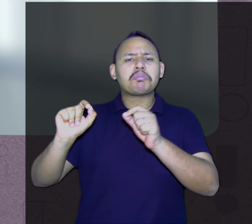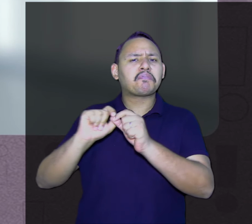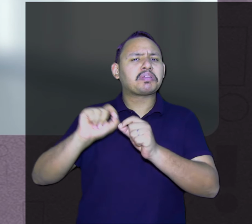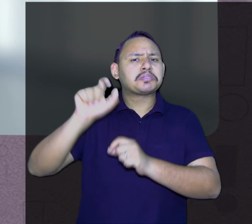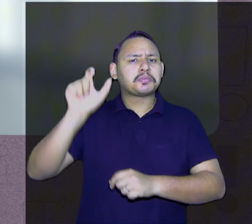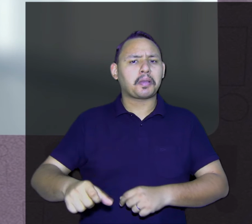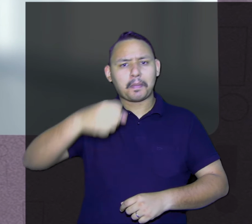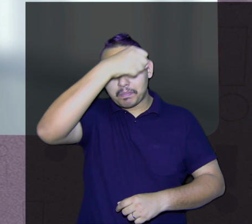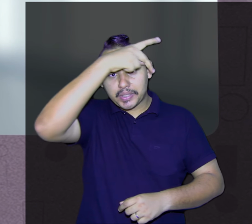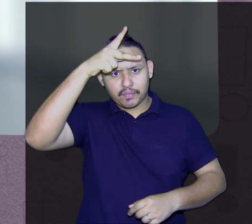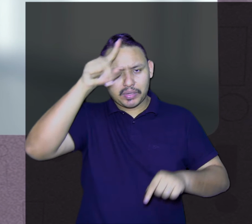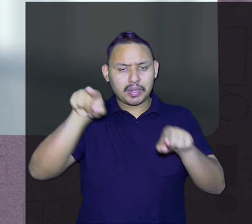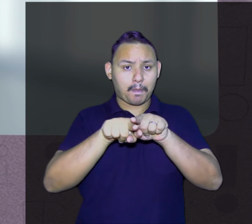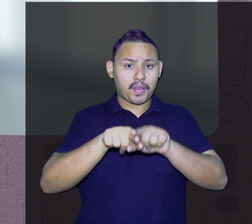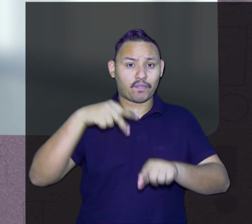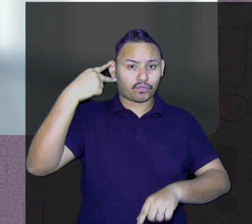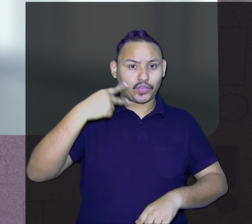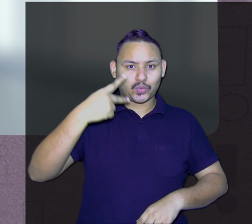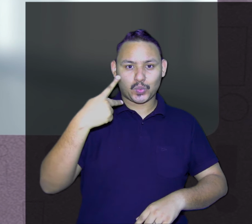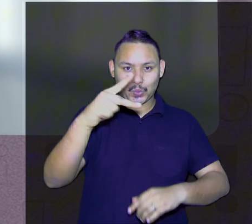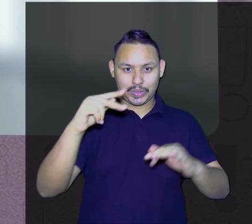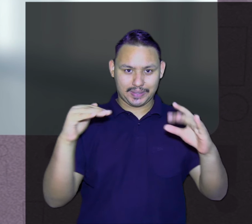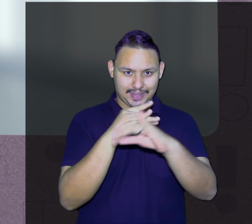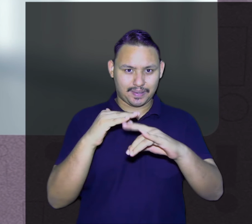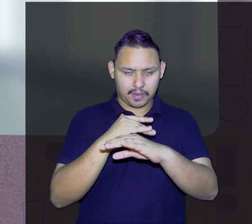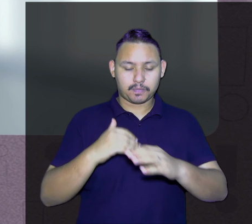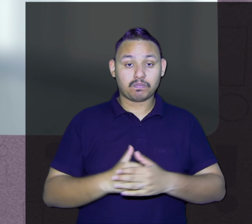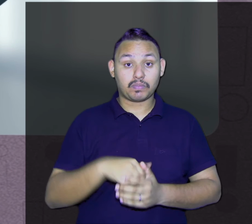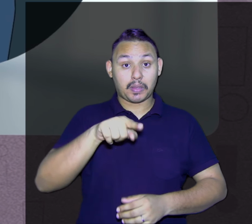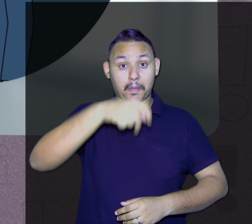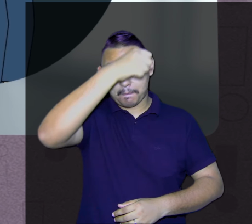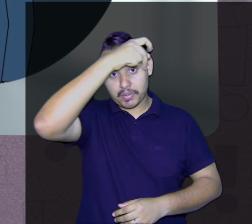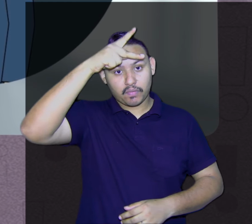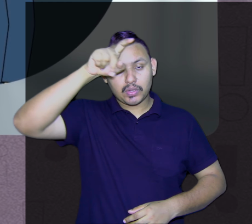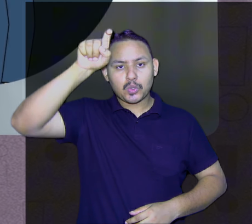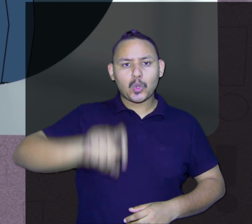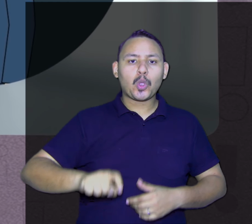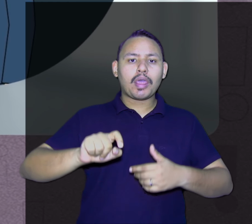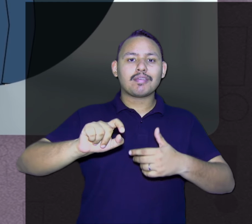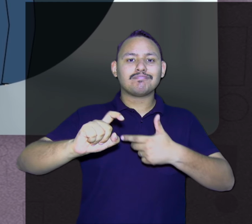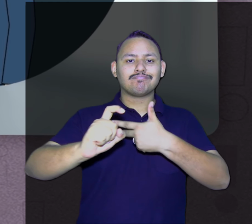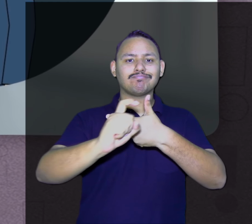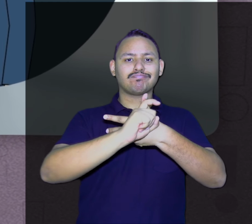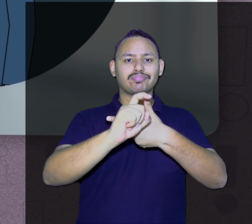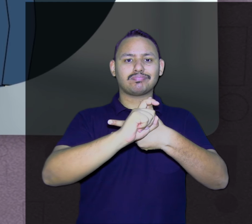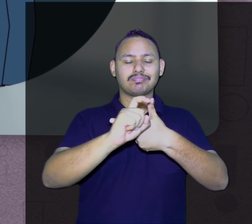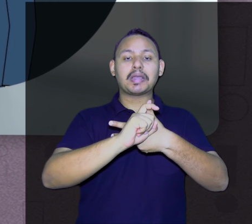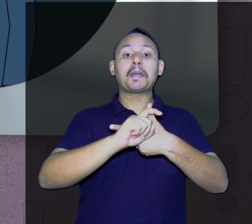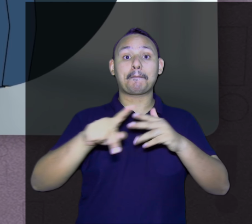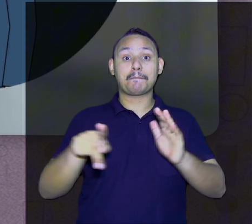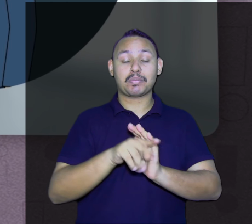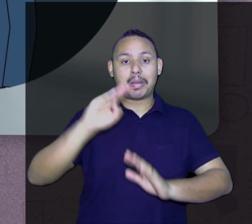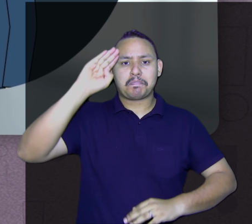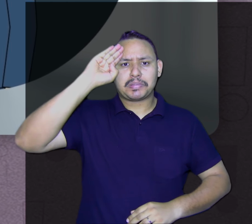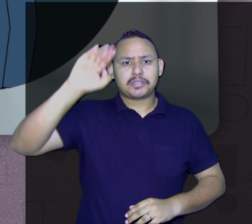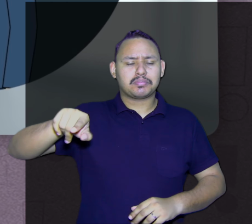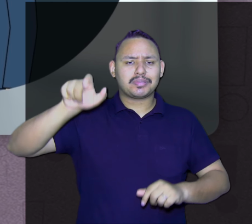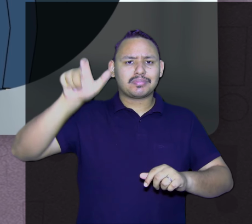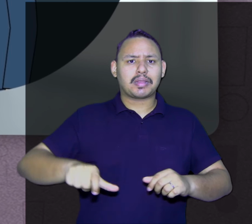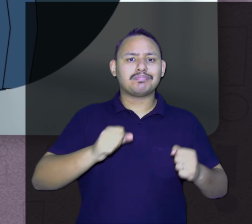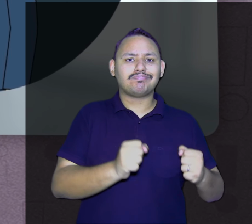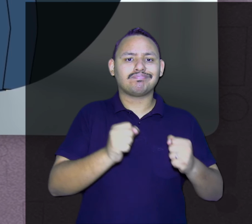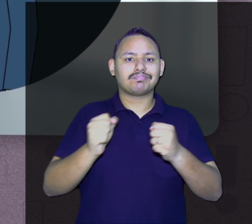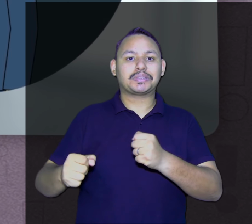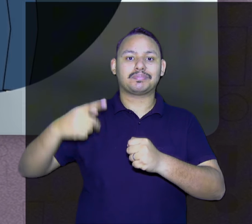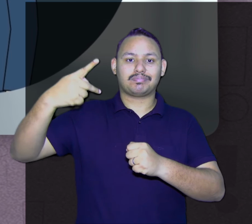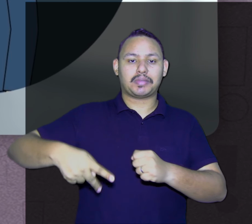Você sabe qual é a função do prefeito e dos vereadores da sua cidade? O prefeito é o chefe do Poder Executivo Municipal, a